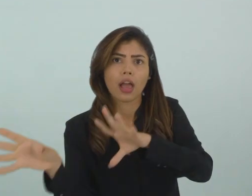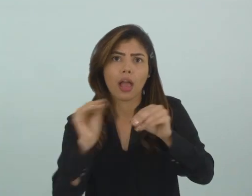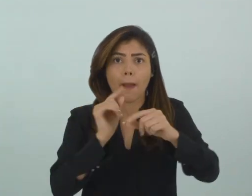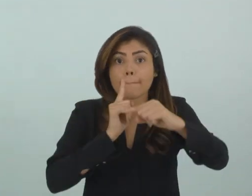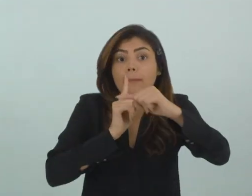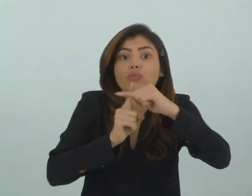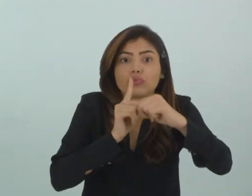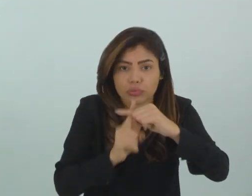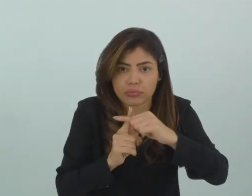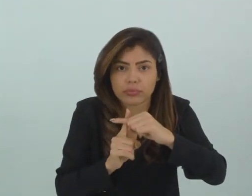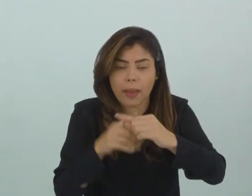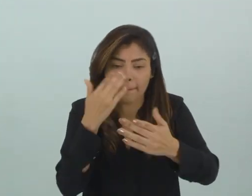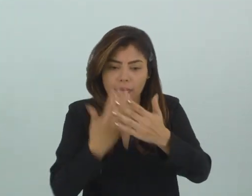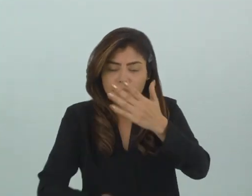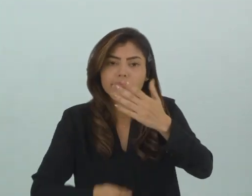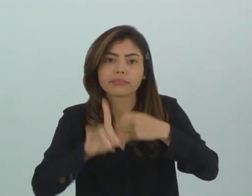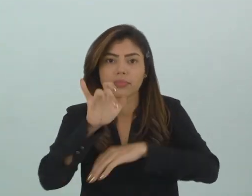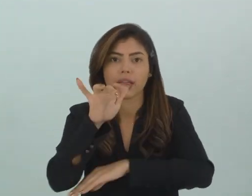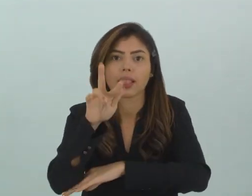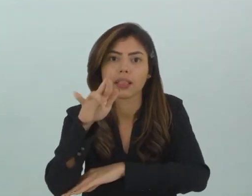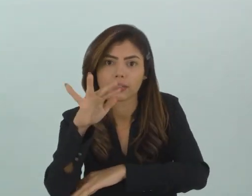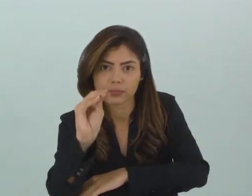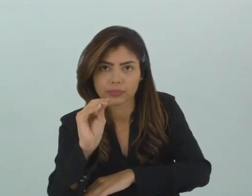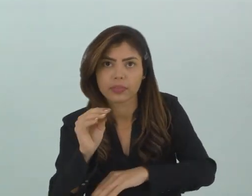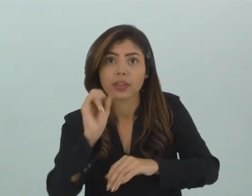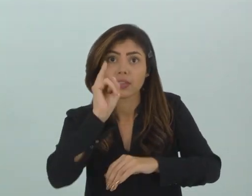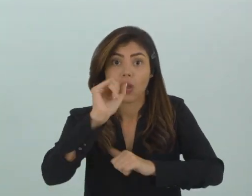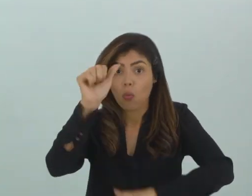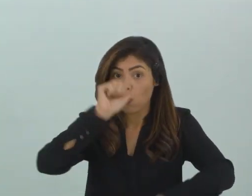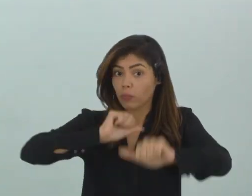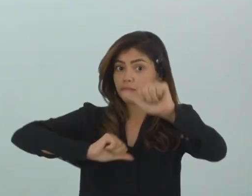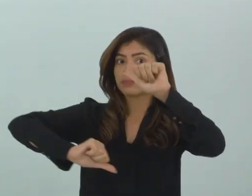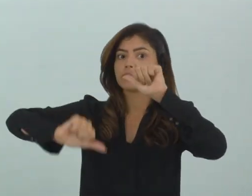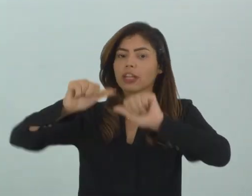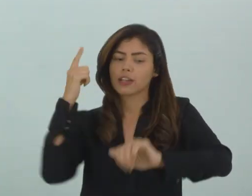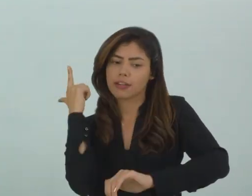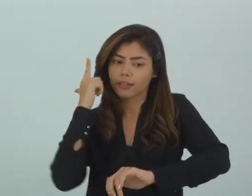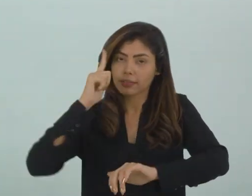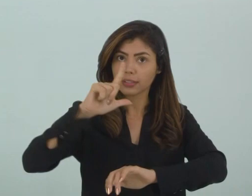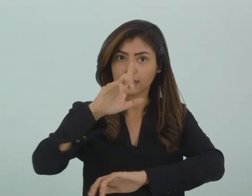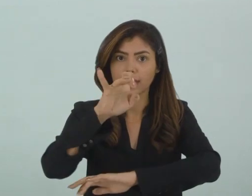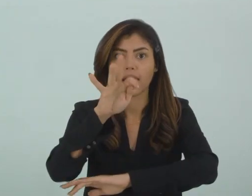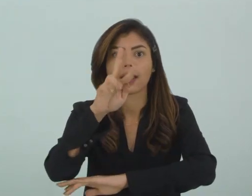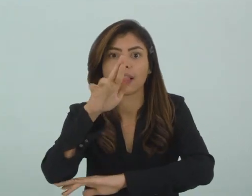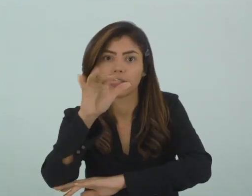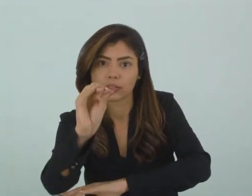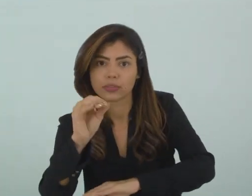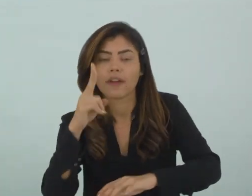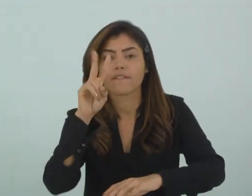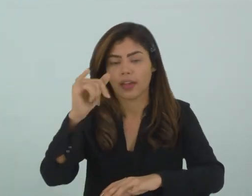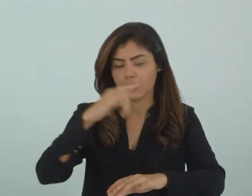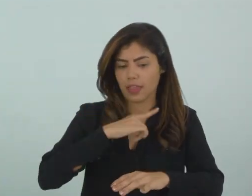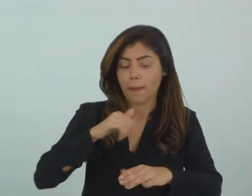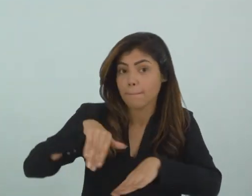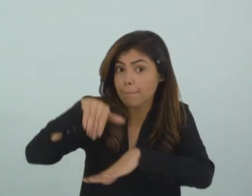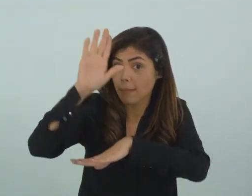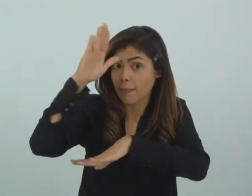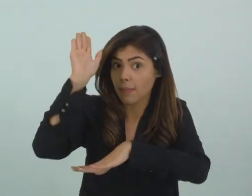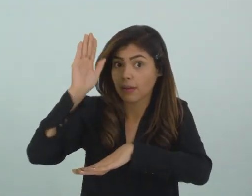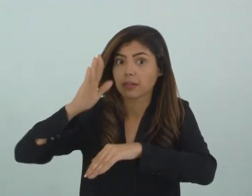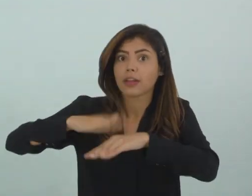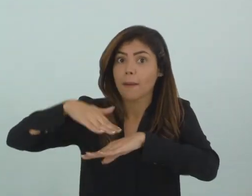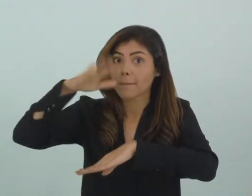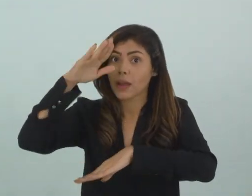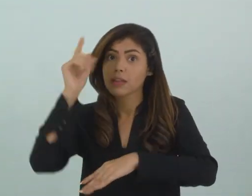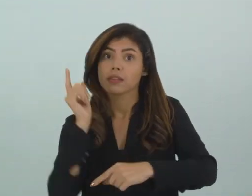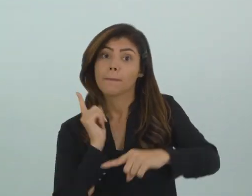elétrons. Se ocorrer o contrário, ele ganhar elétrons, ele vai ganhar mais carga negativa do que positiva. Então, ele passa a